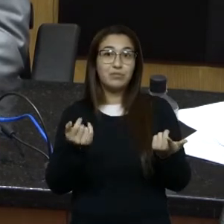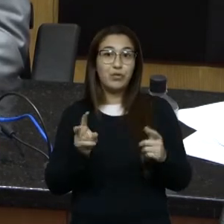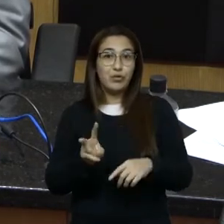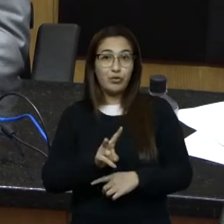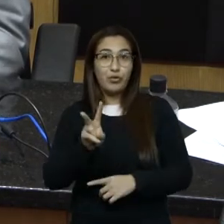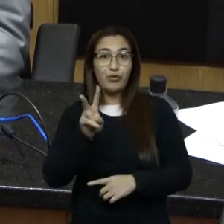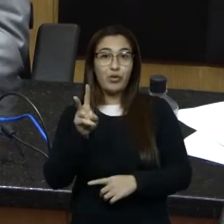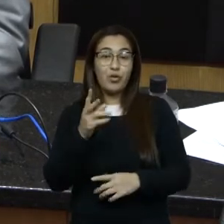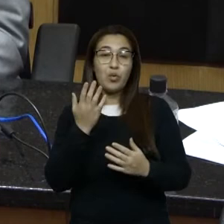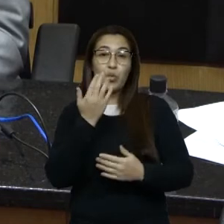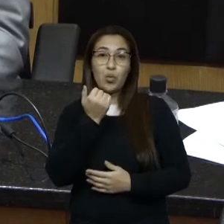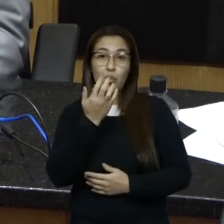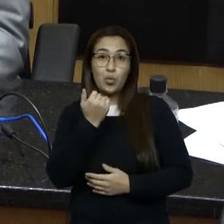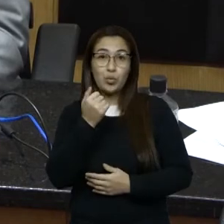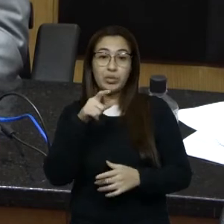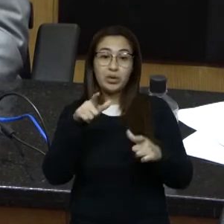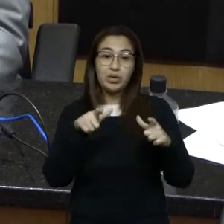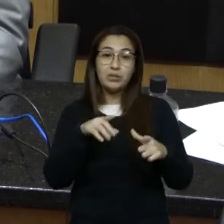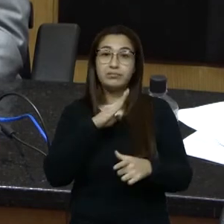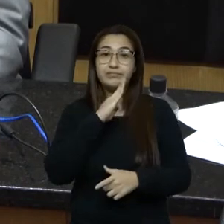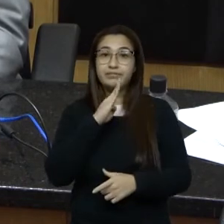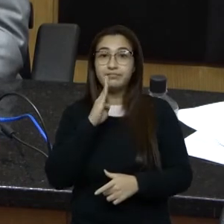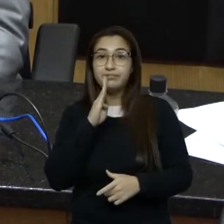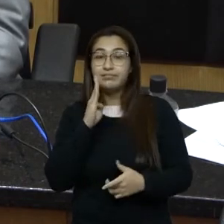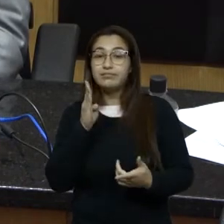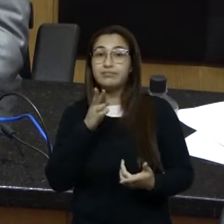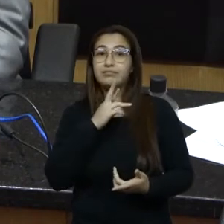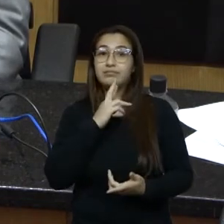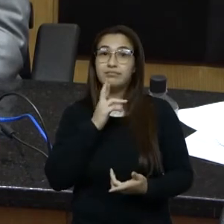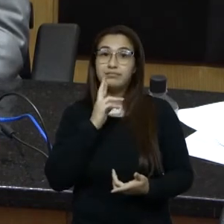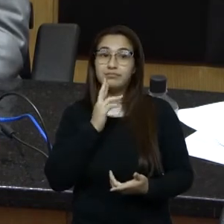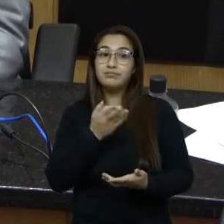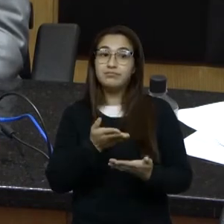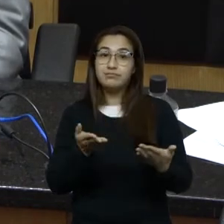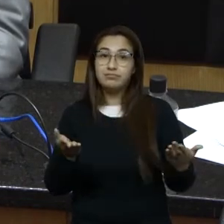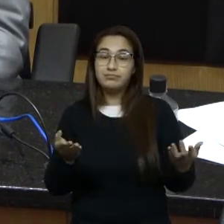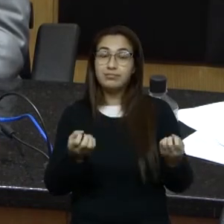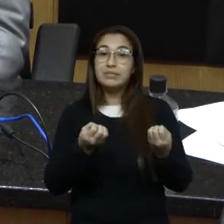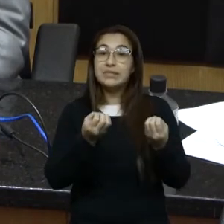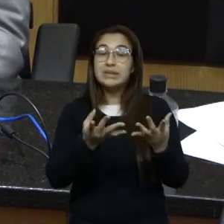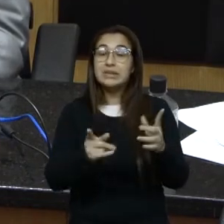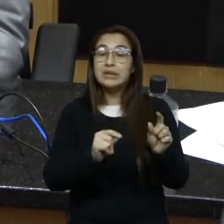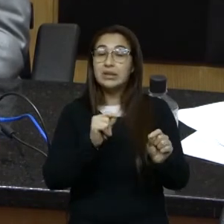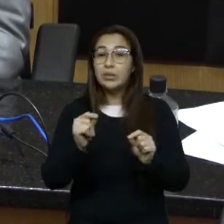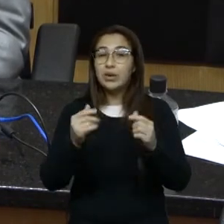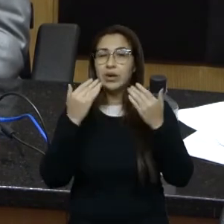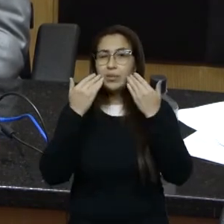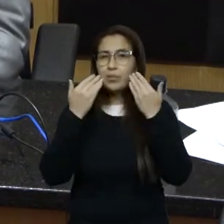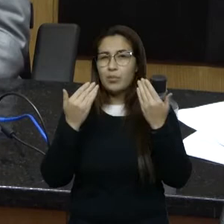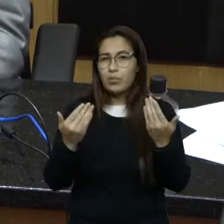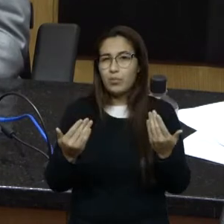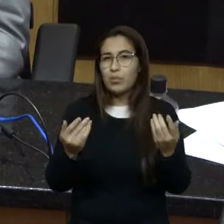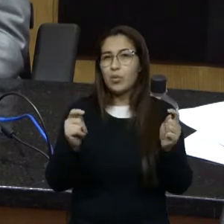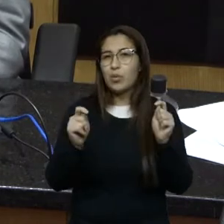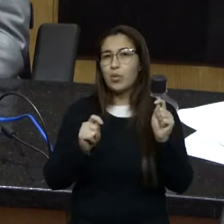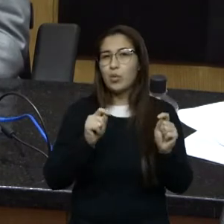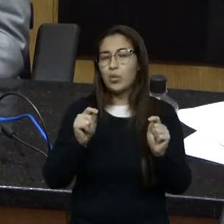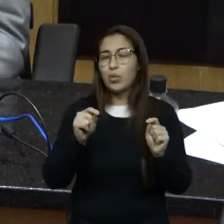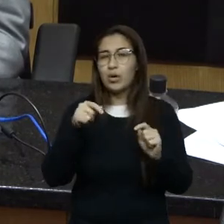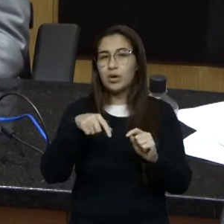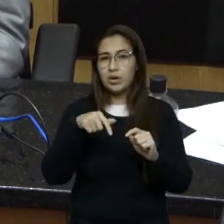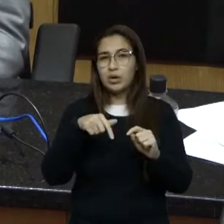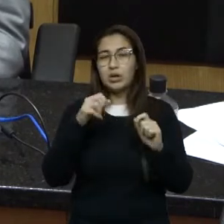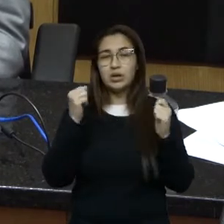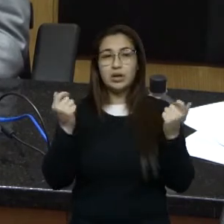da comida em bares e restaurantes o e dando mostras e altivez e esse Parlamento